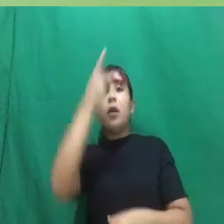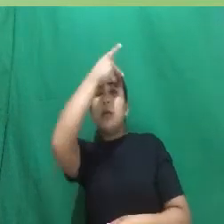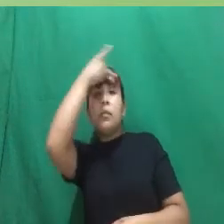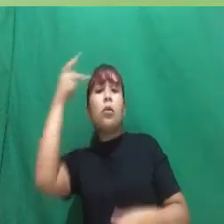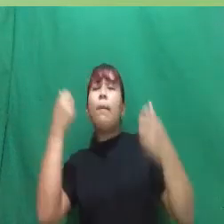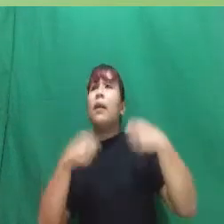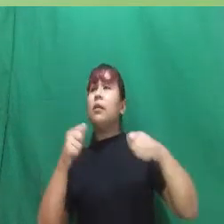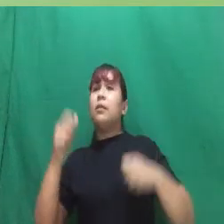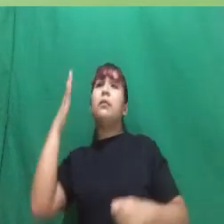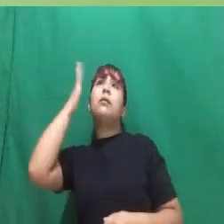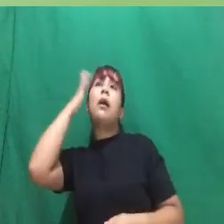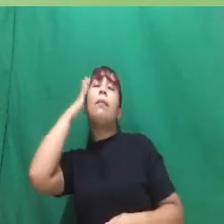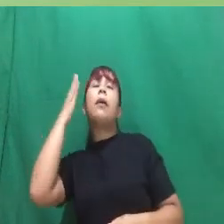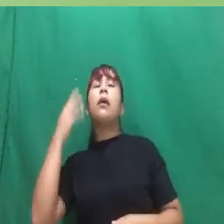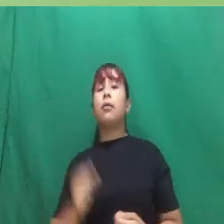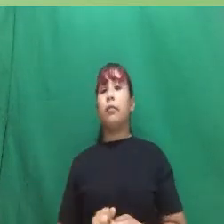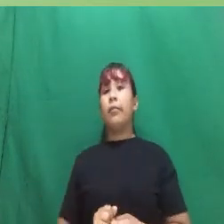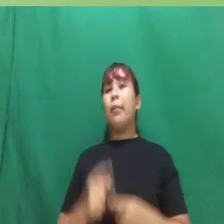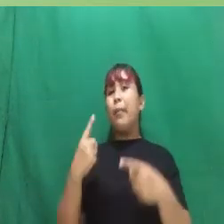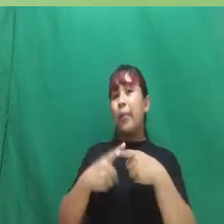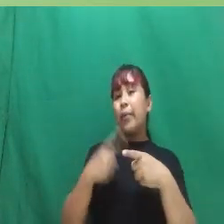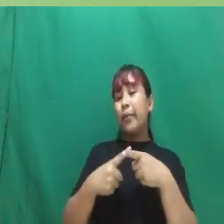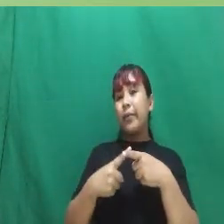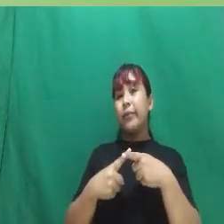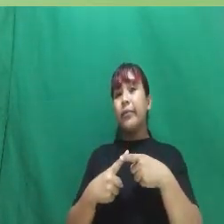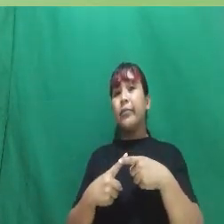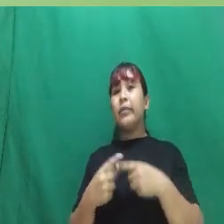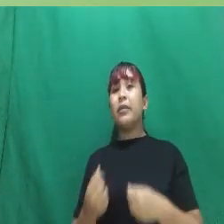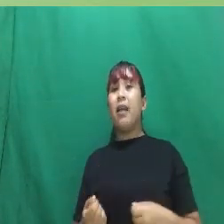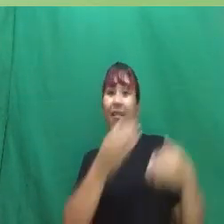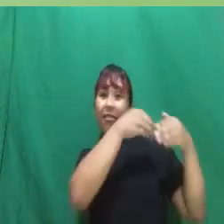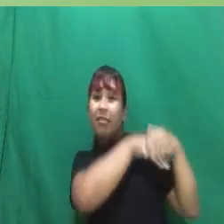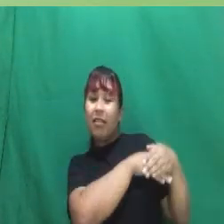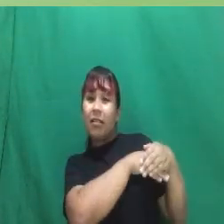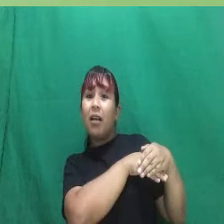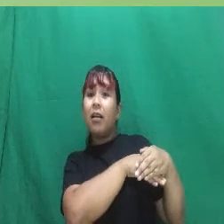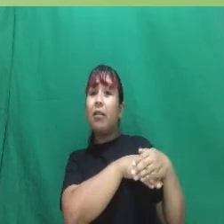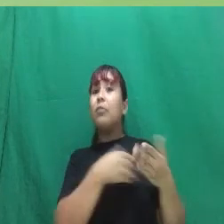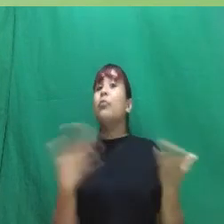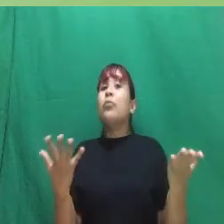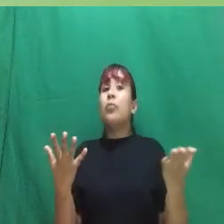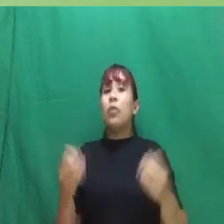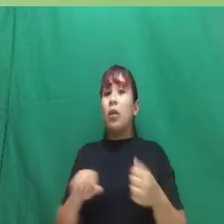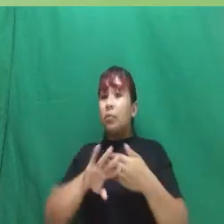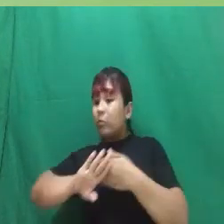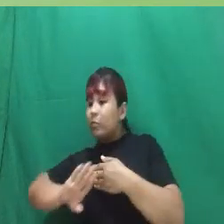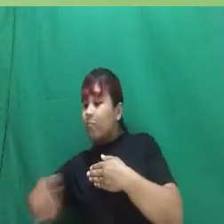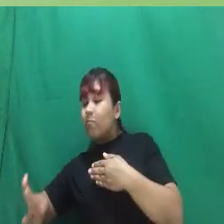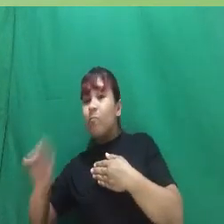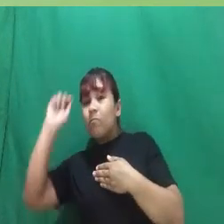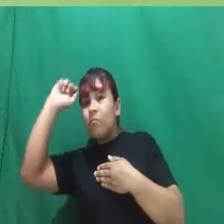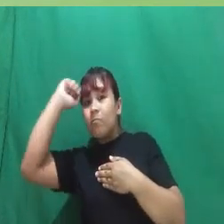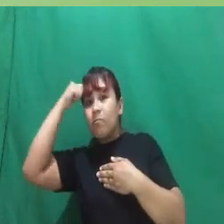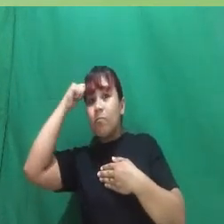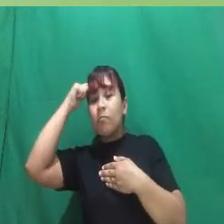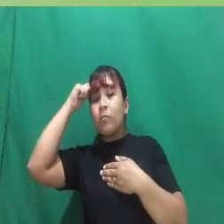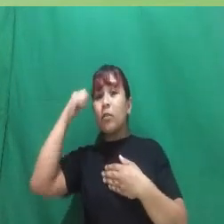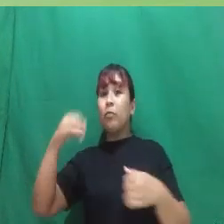tanto precisa, que é a população negra e periférica. E eu aproveito aqui para dizer que amanhã, dia 9 de